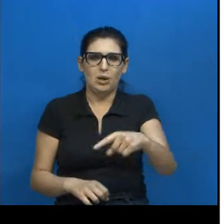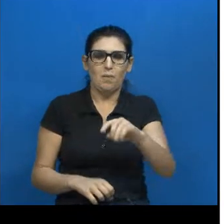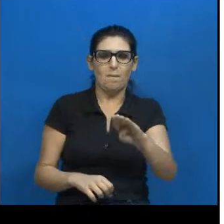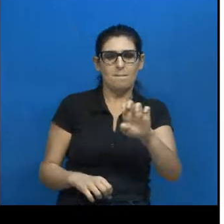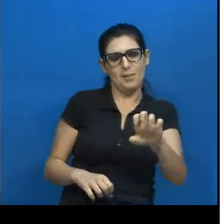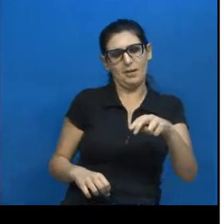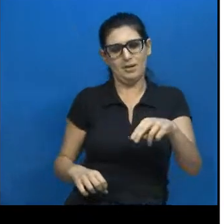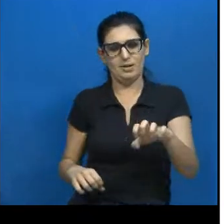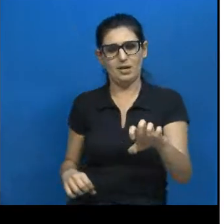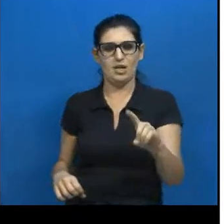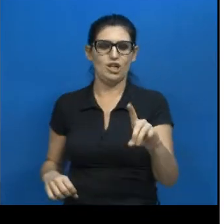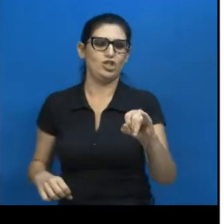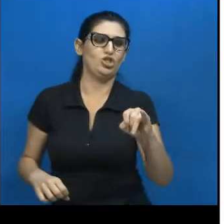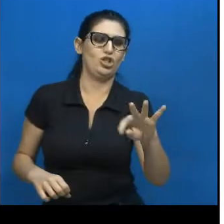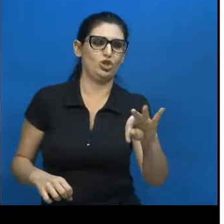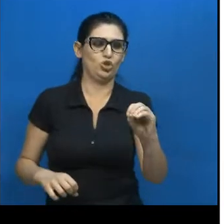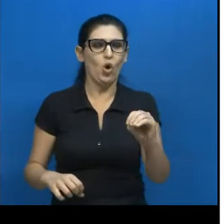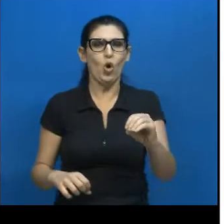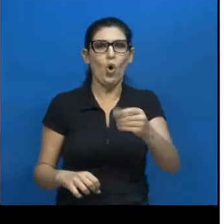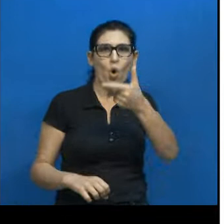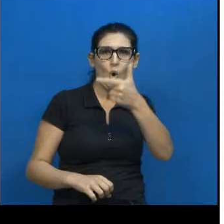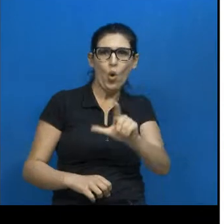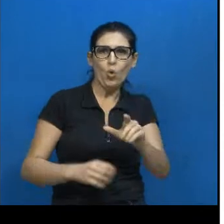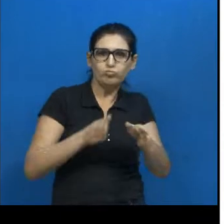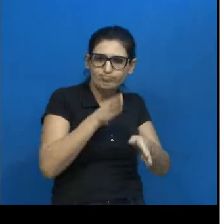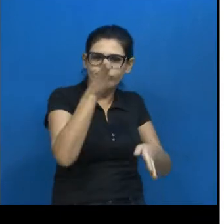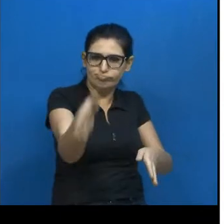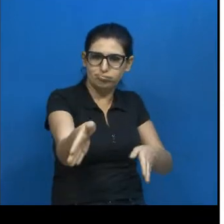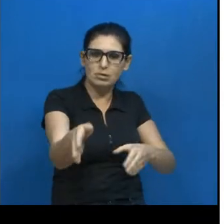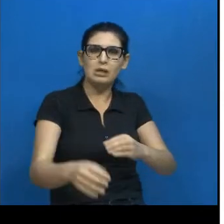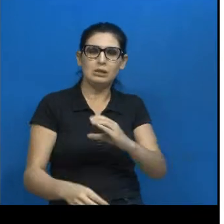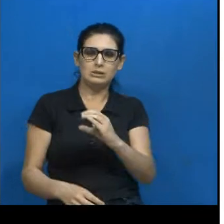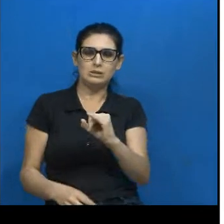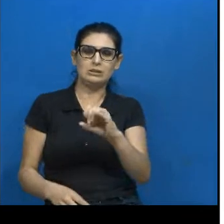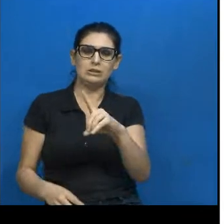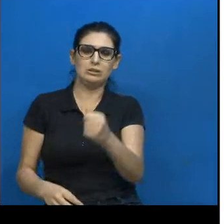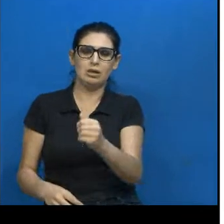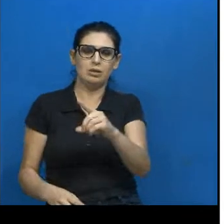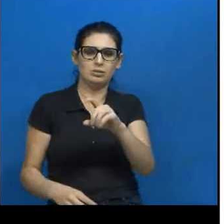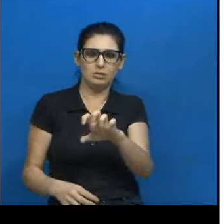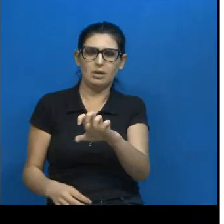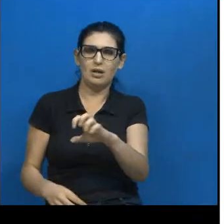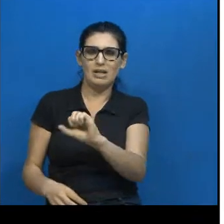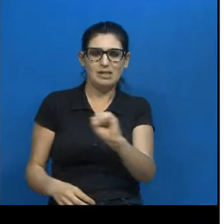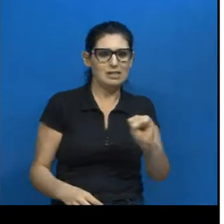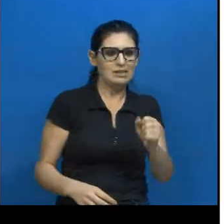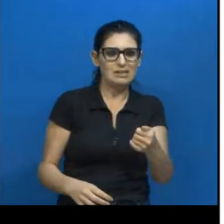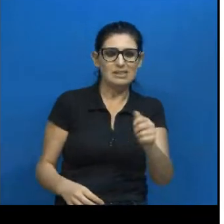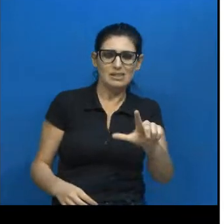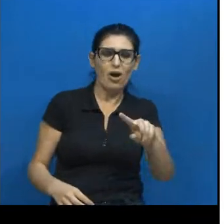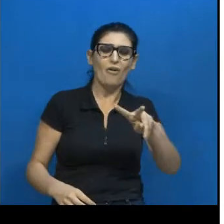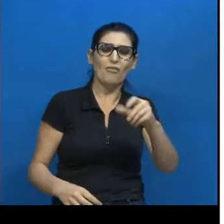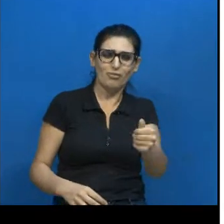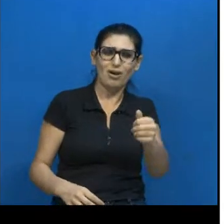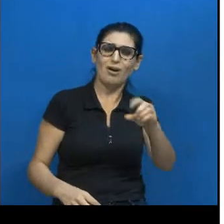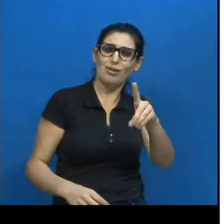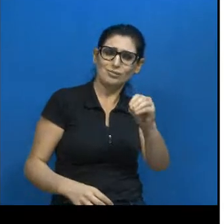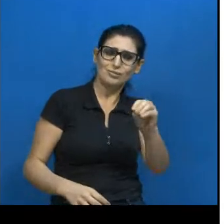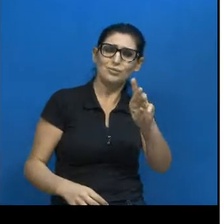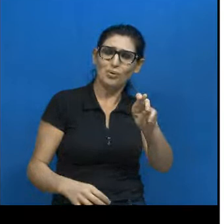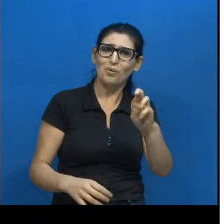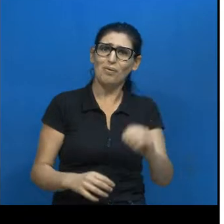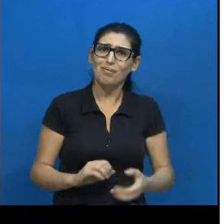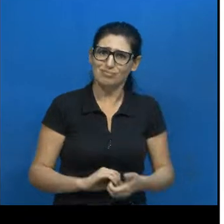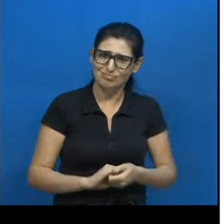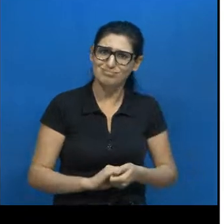desenho, é uma nova forma de olhar. Então, ela não é mais a linha que vem para o centro e morre no centro. A linha, por exemplo, é uma linha, ela é